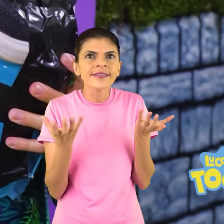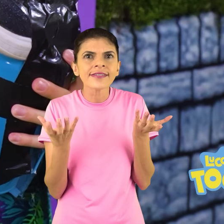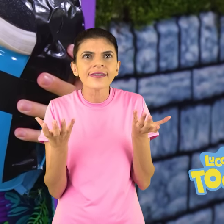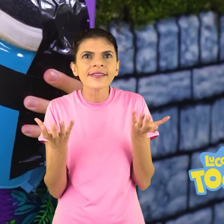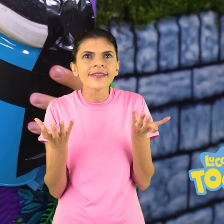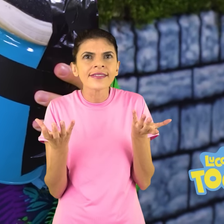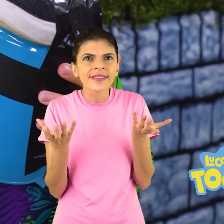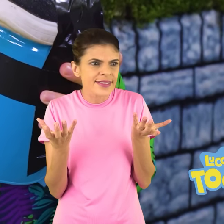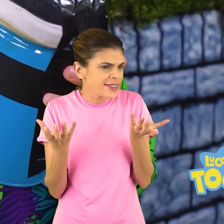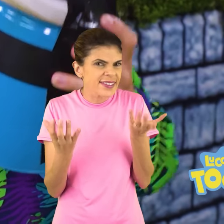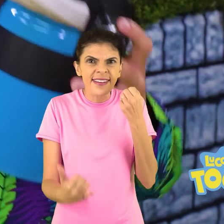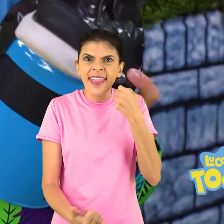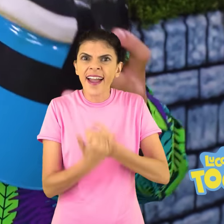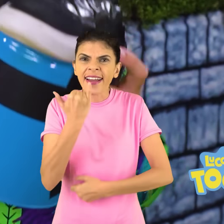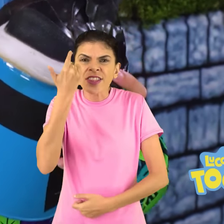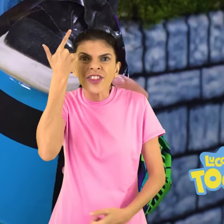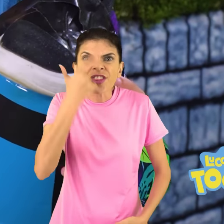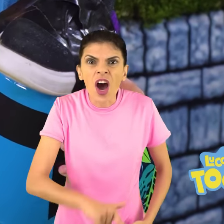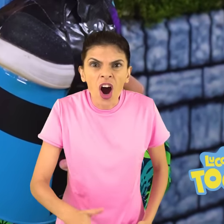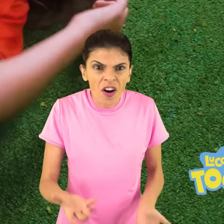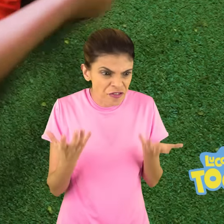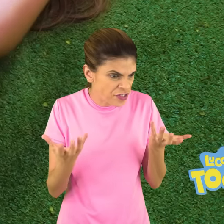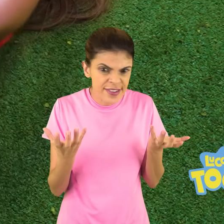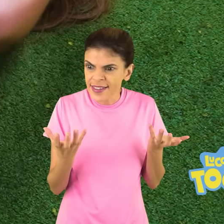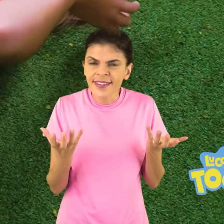Você tentou me enganar de novo, né?